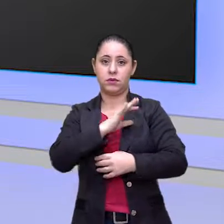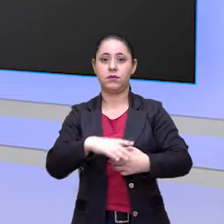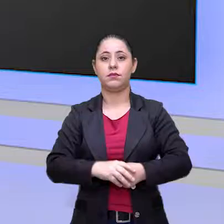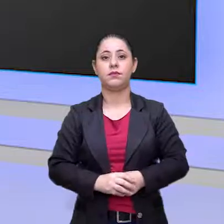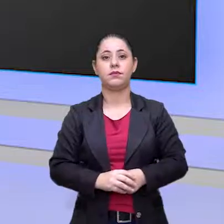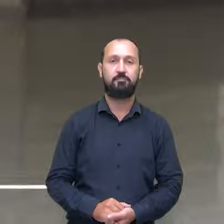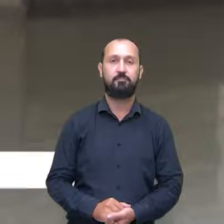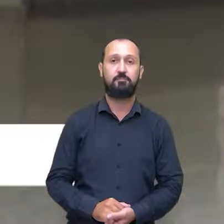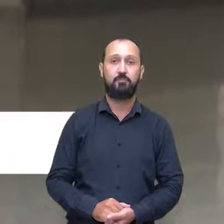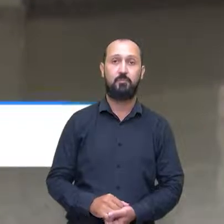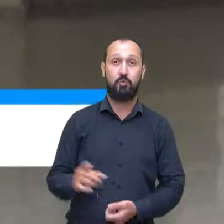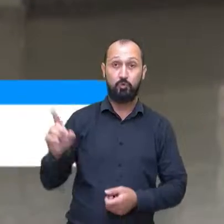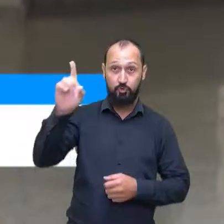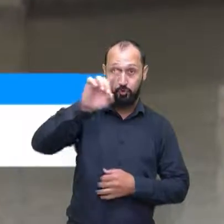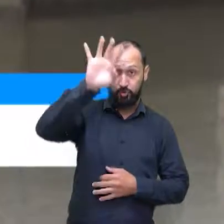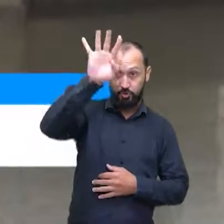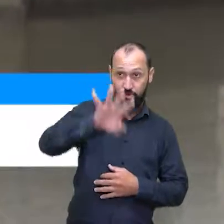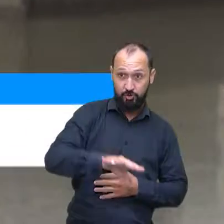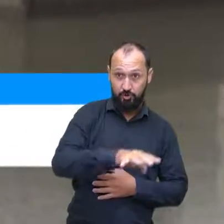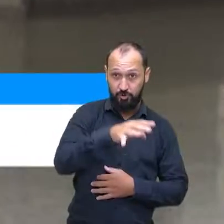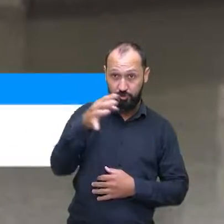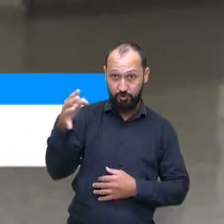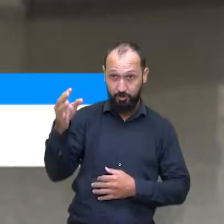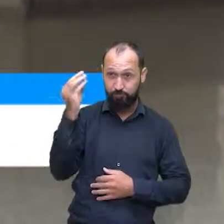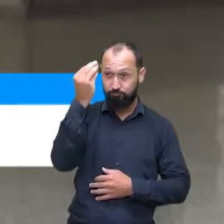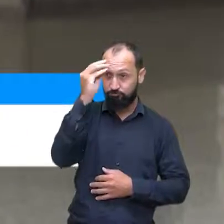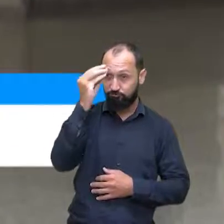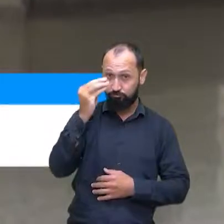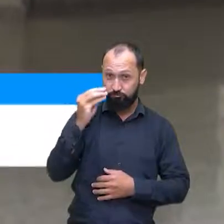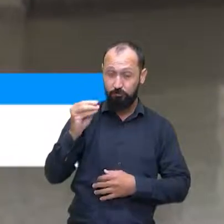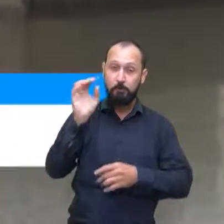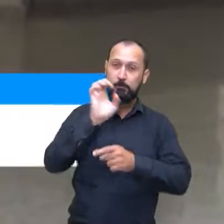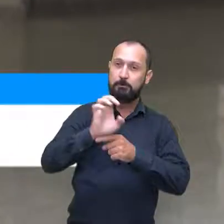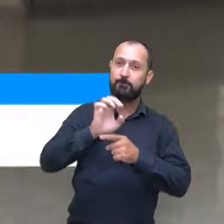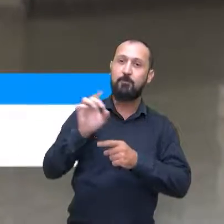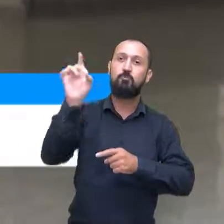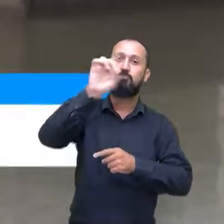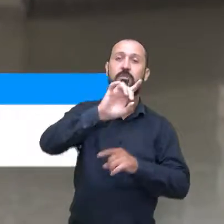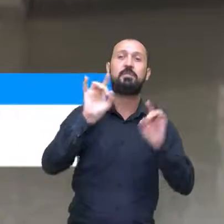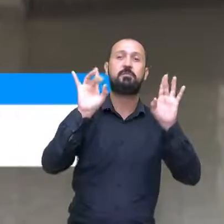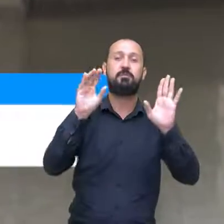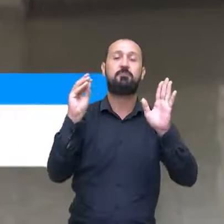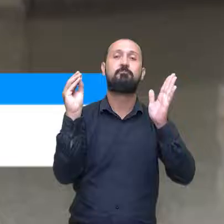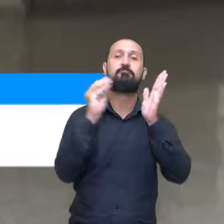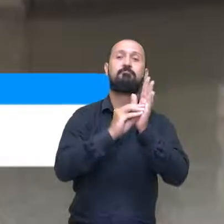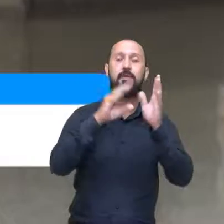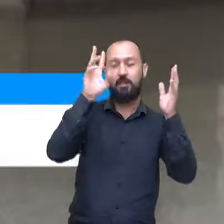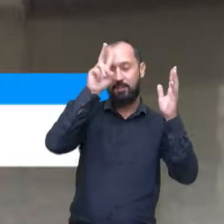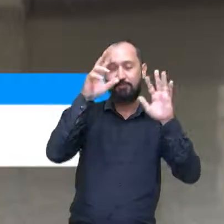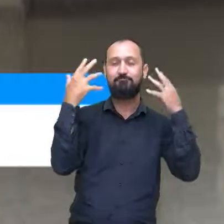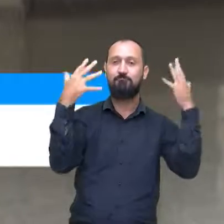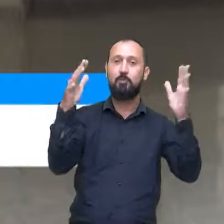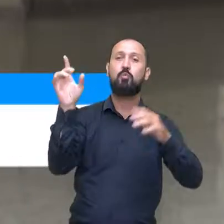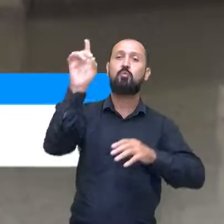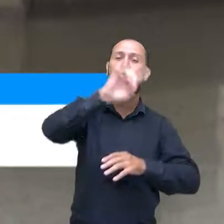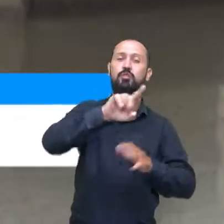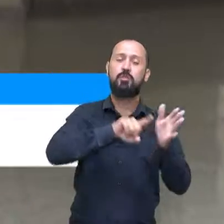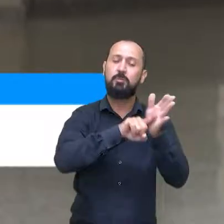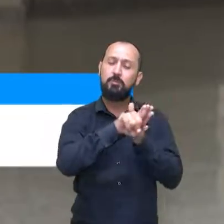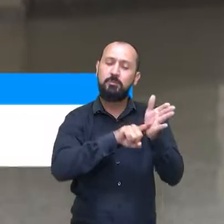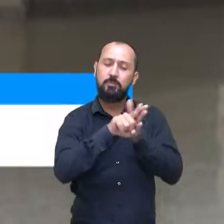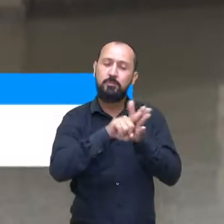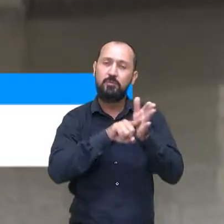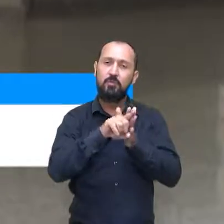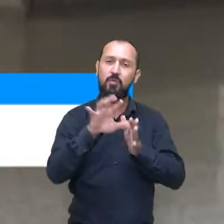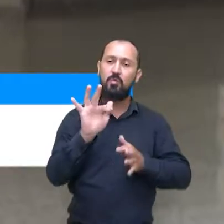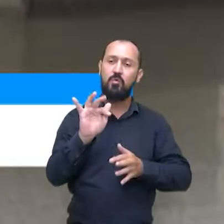Oficial Forense. O calendário oficial de eventos do estado vai ganhar mais uma data comemorativa, o Dia do Perito Oficial